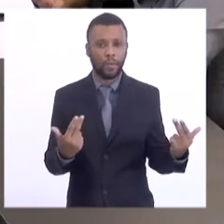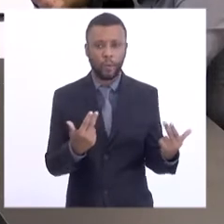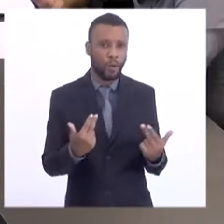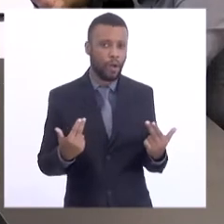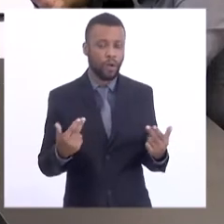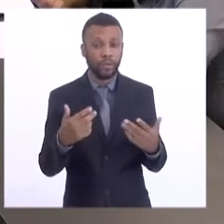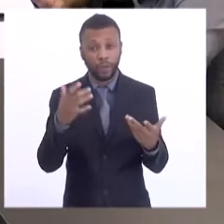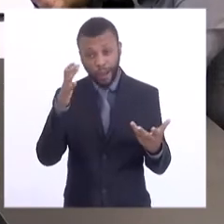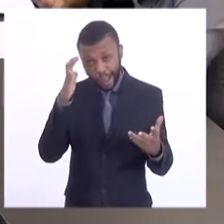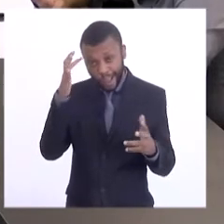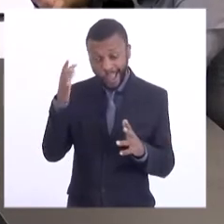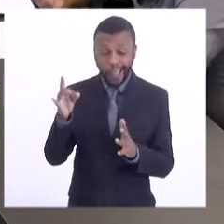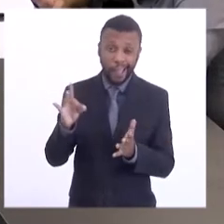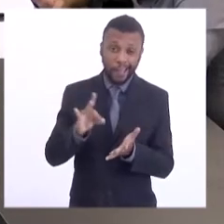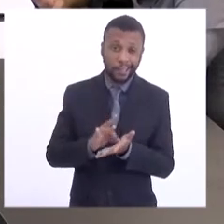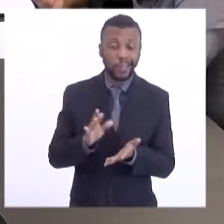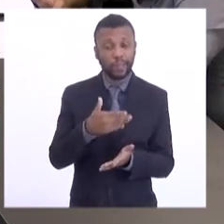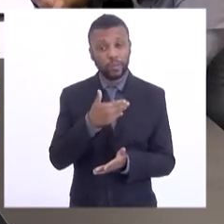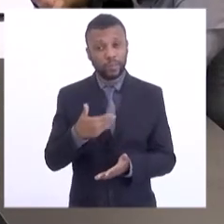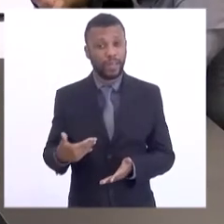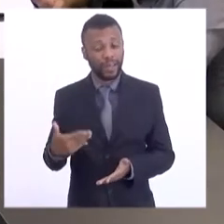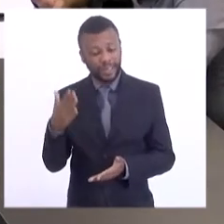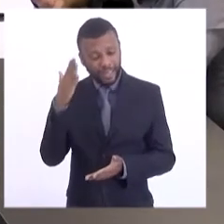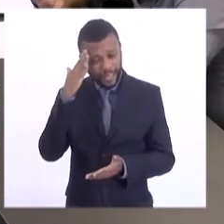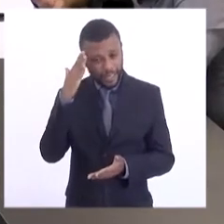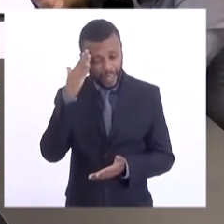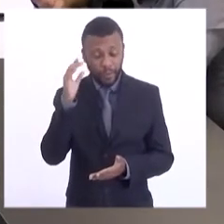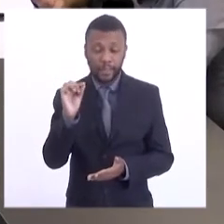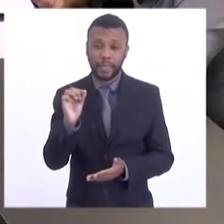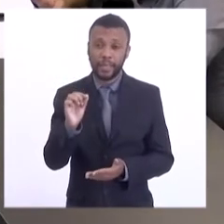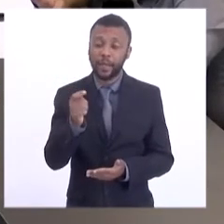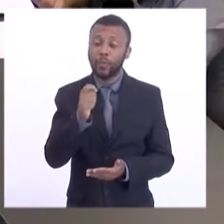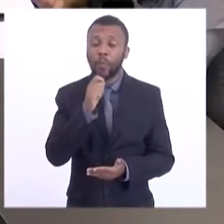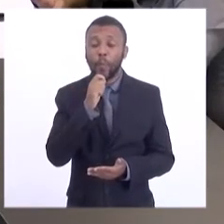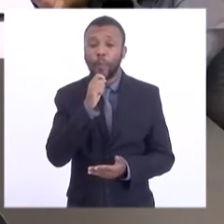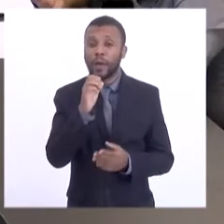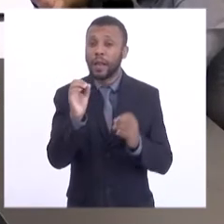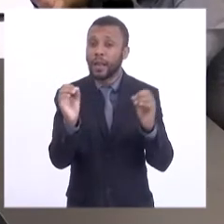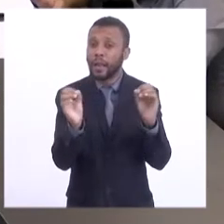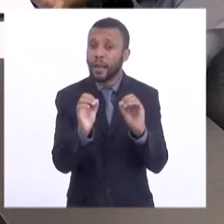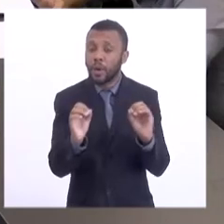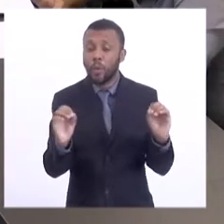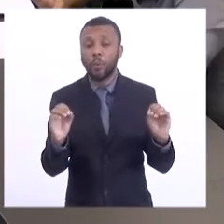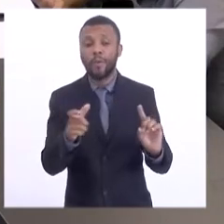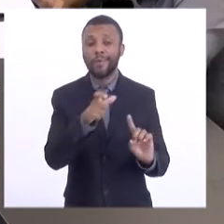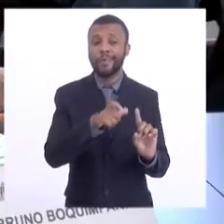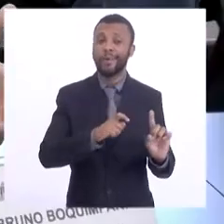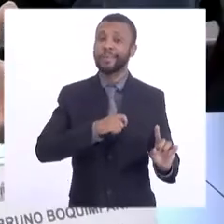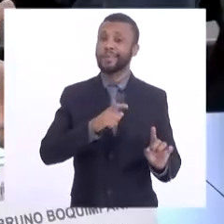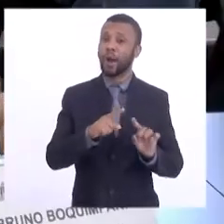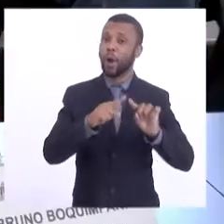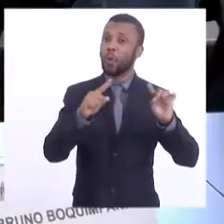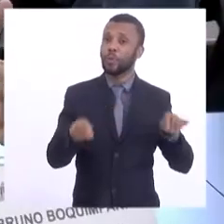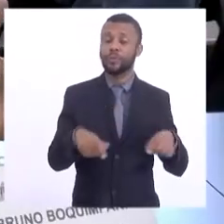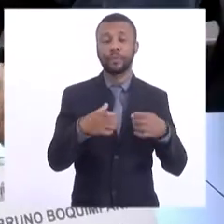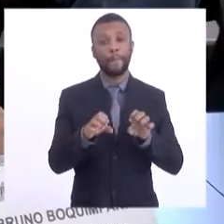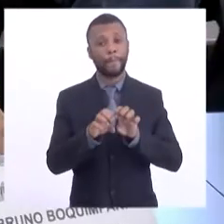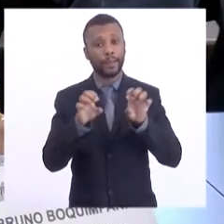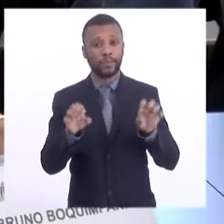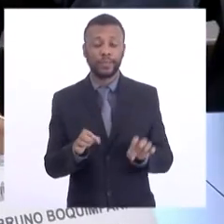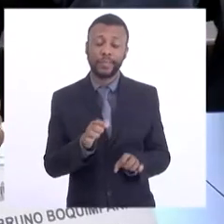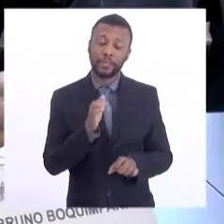qualidade do Estado eu tinha órgãos do estado que não tinha um sequer Ou seja é uma estrutura